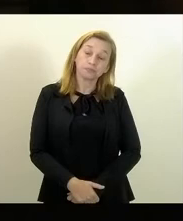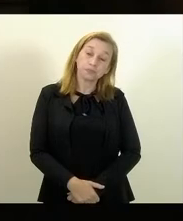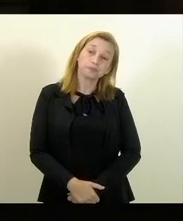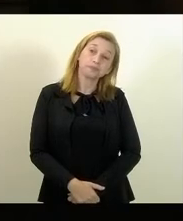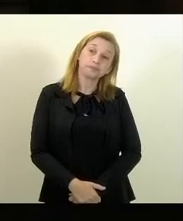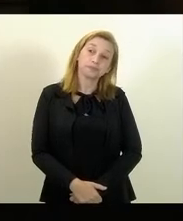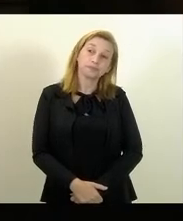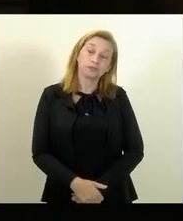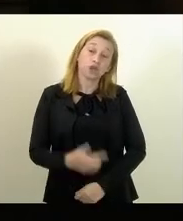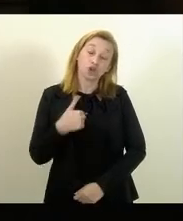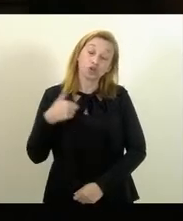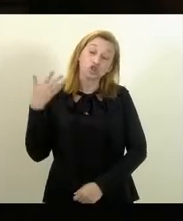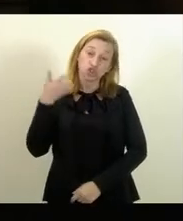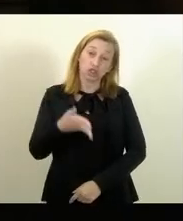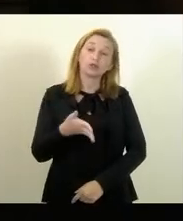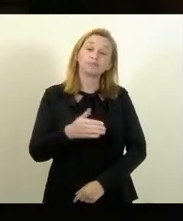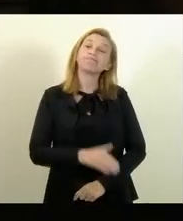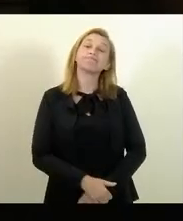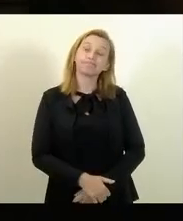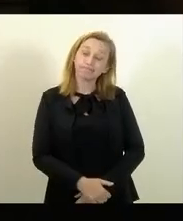que eu cheguei aqui,